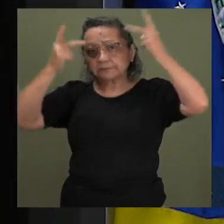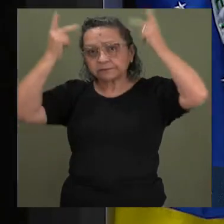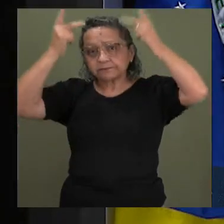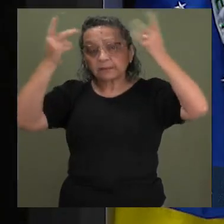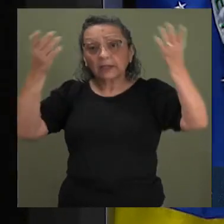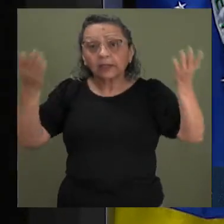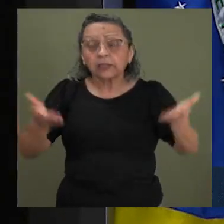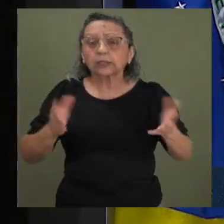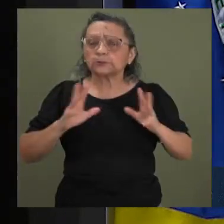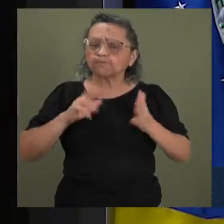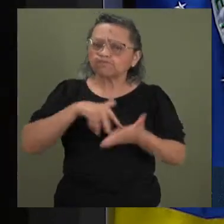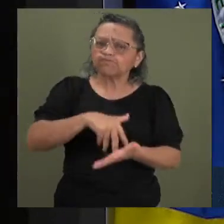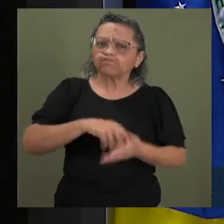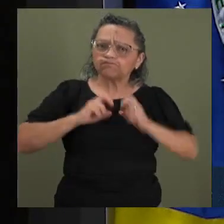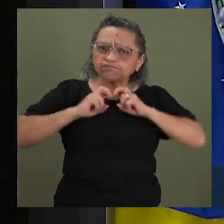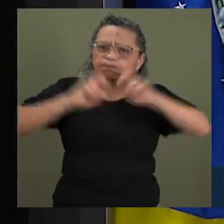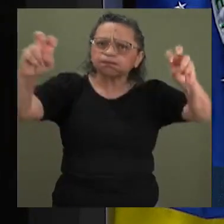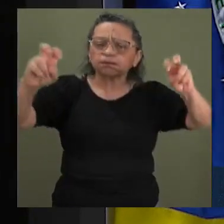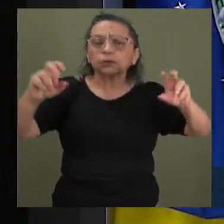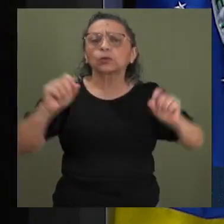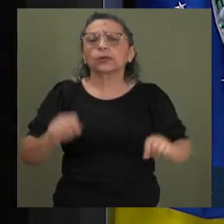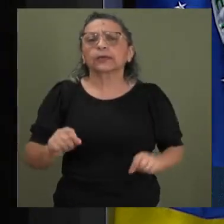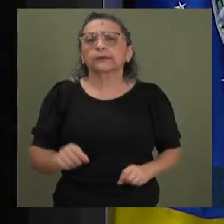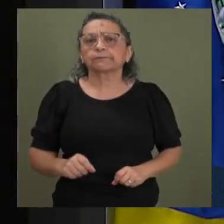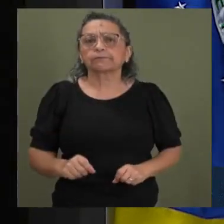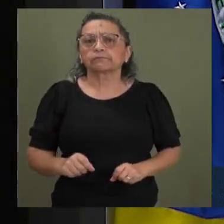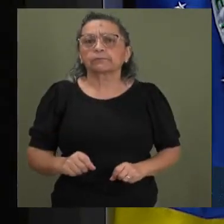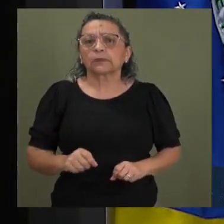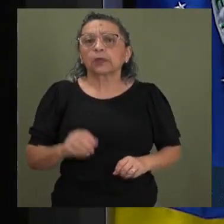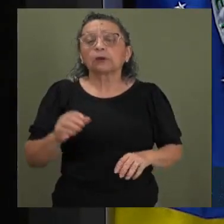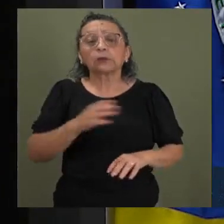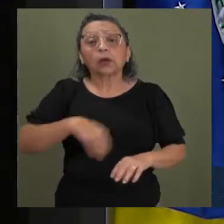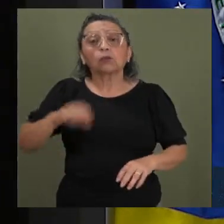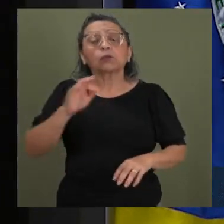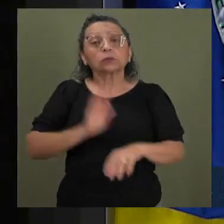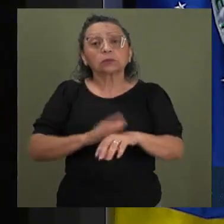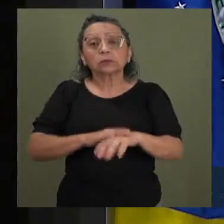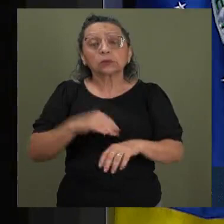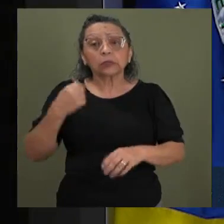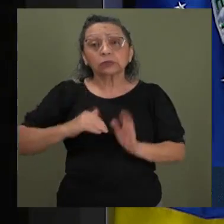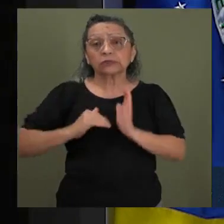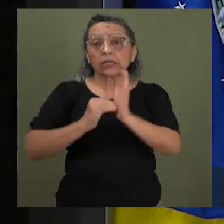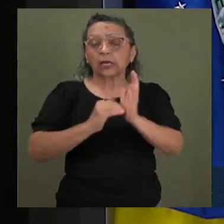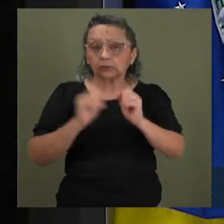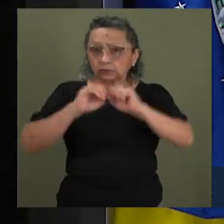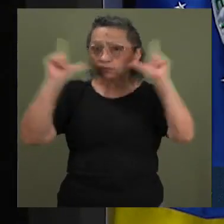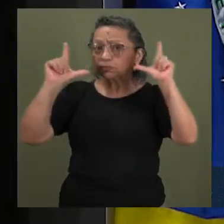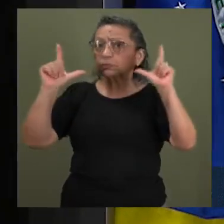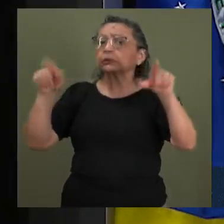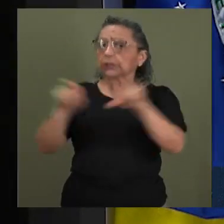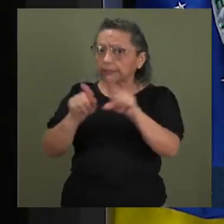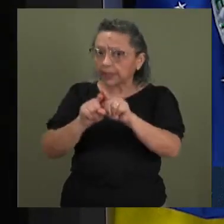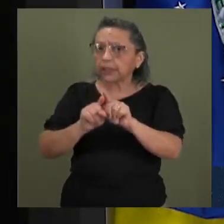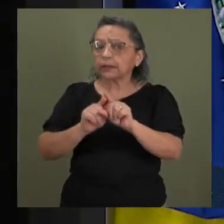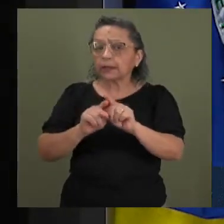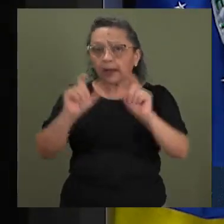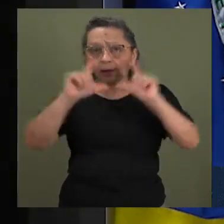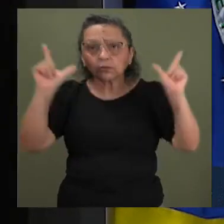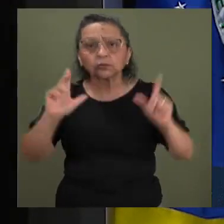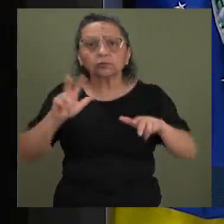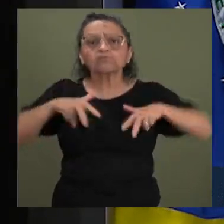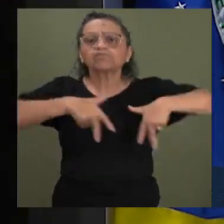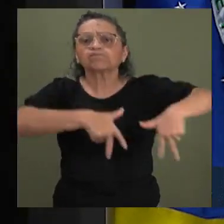esse grito fez o Senado se levantar nessa causa. O senador Rodrigo